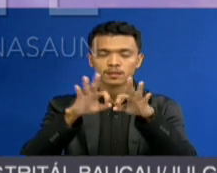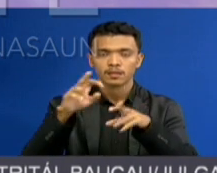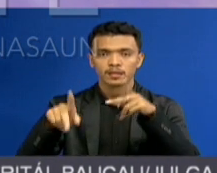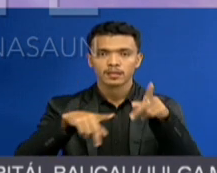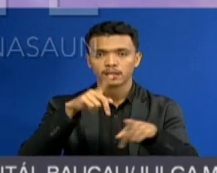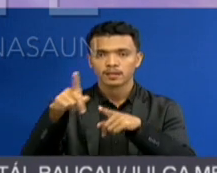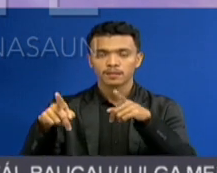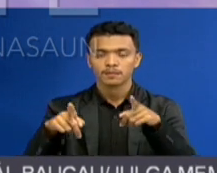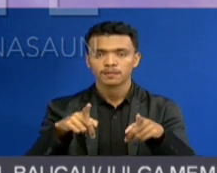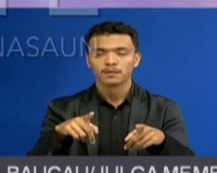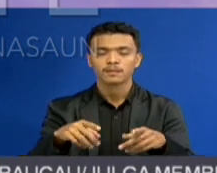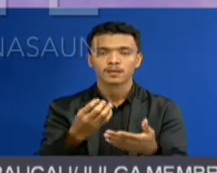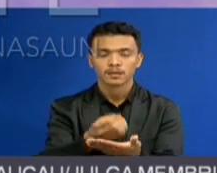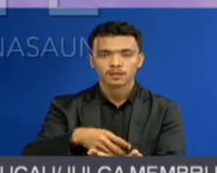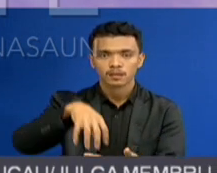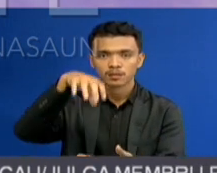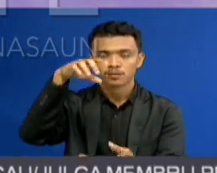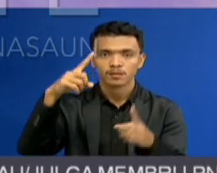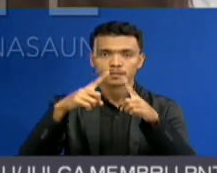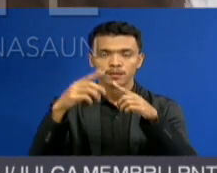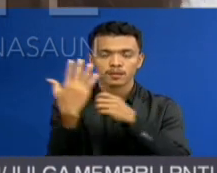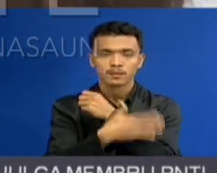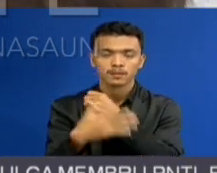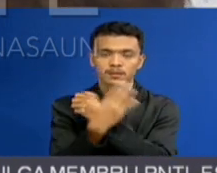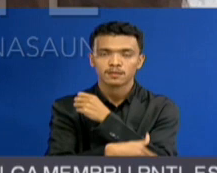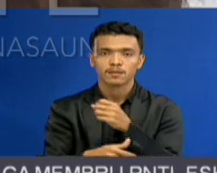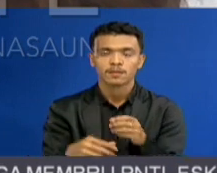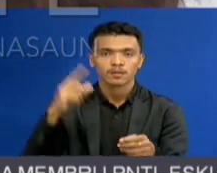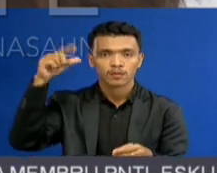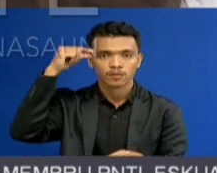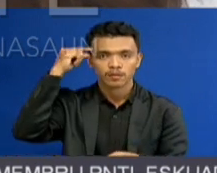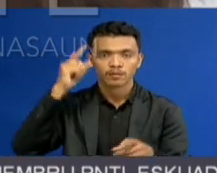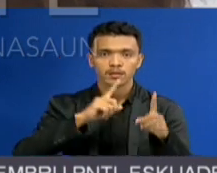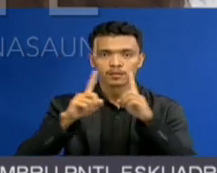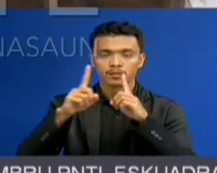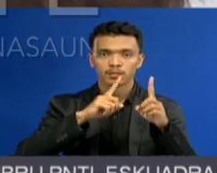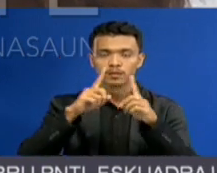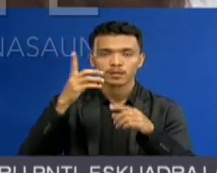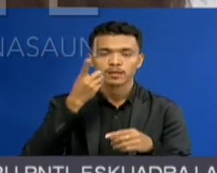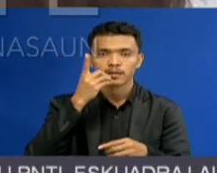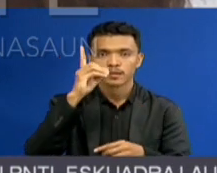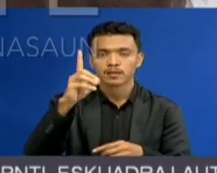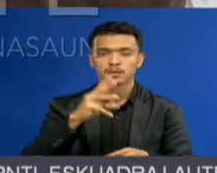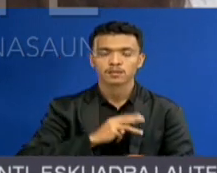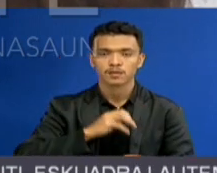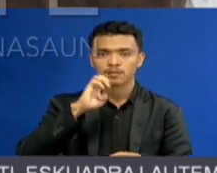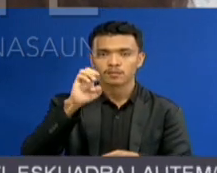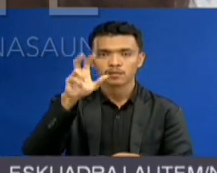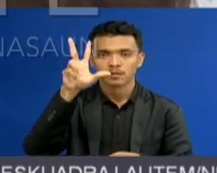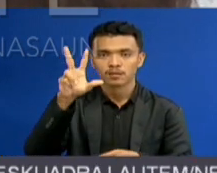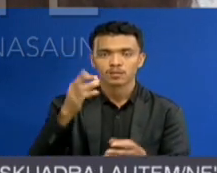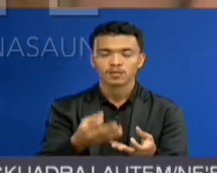maxa recurso no recurso e ba na São Unida né governanta explica declaração Maubice da Tolo